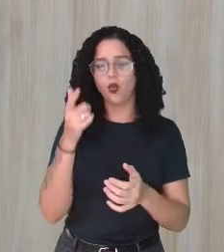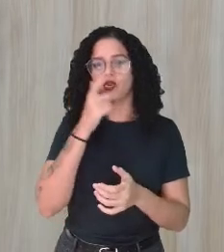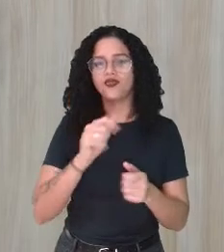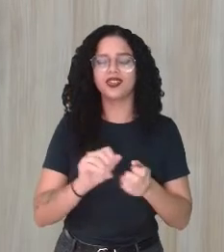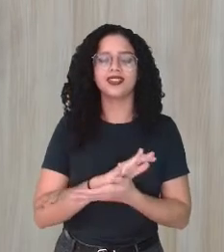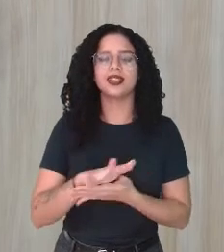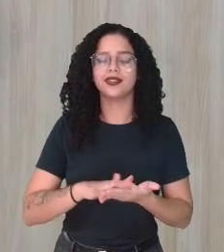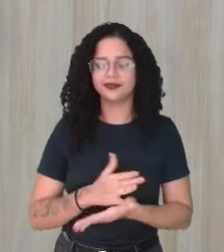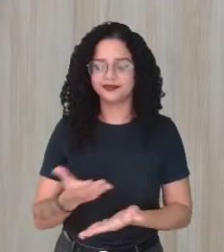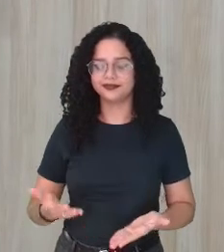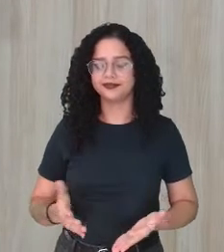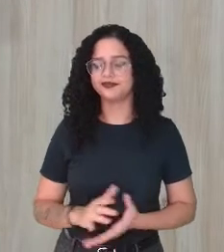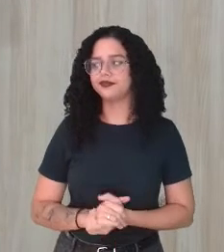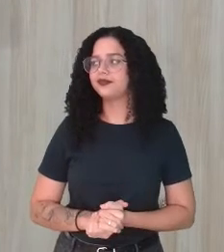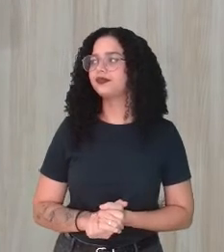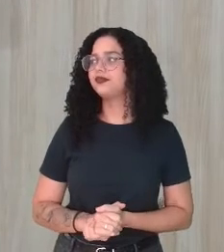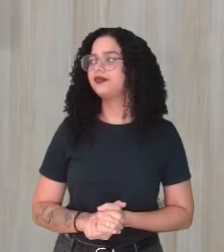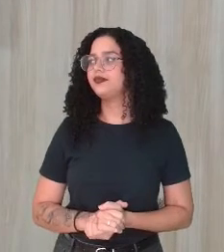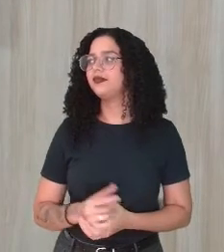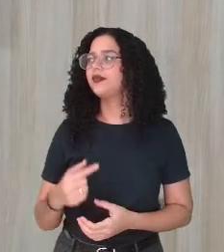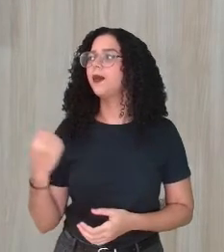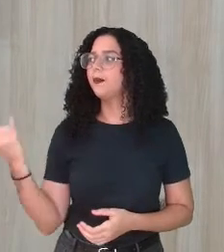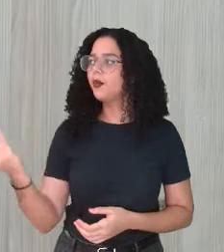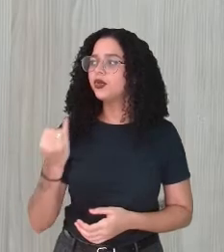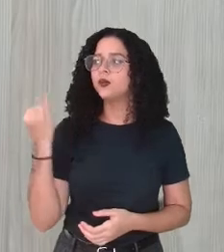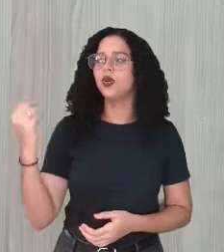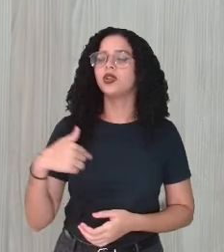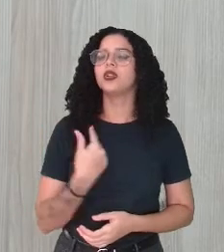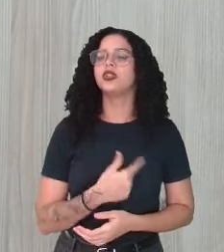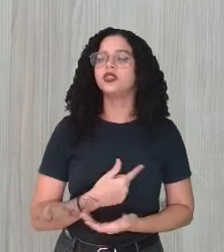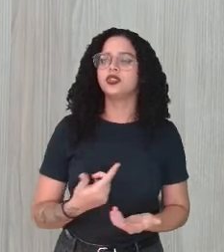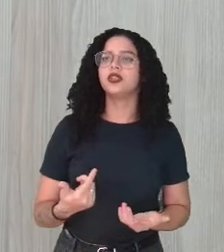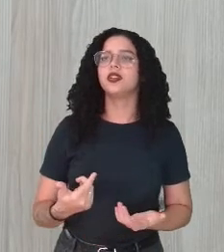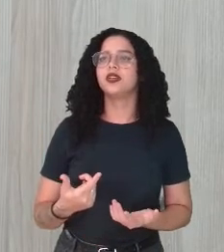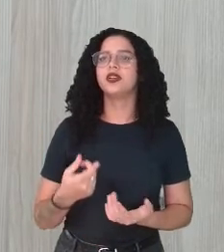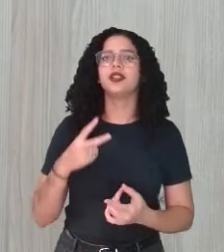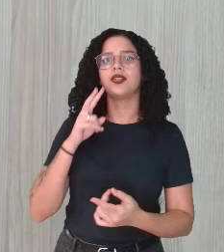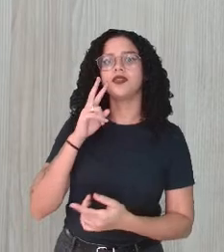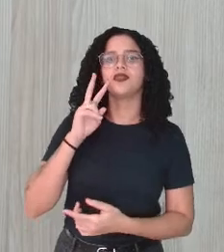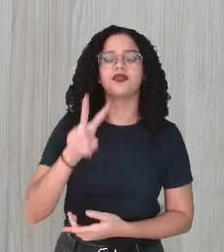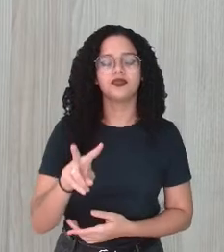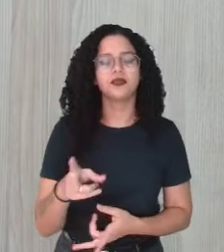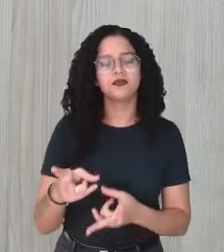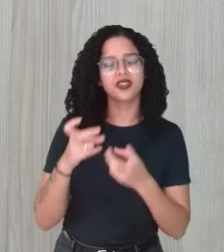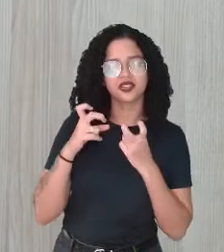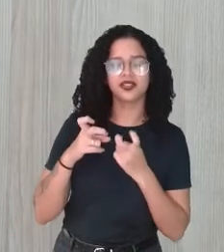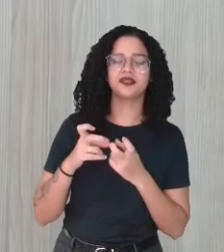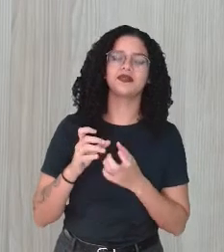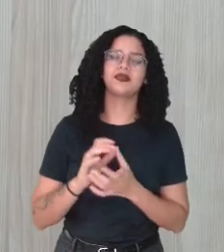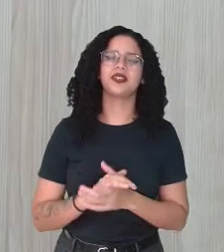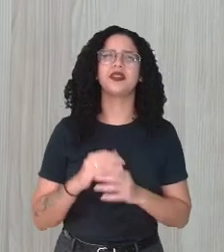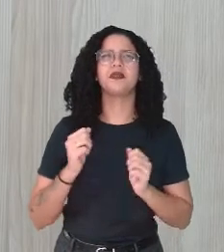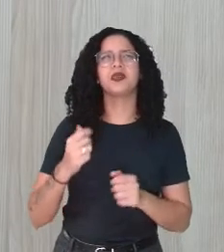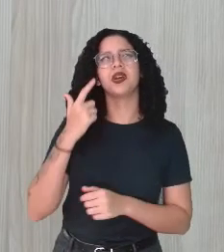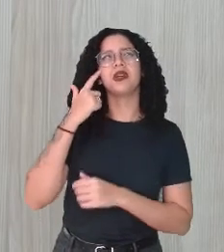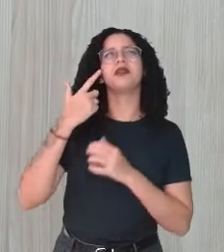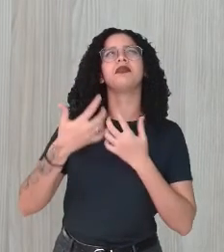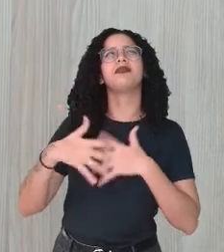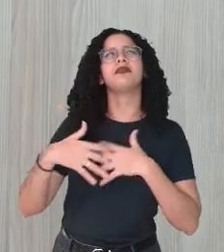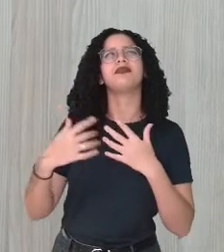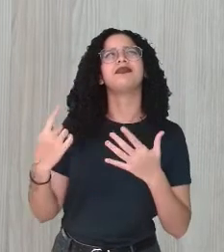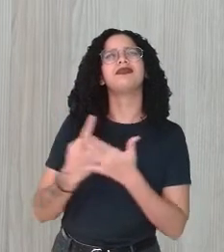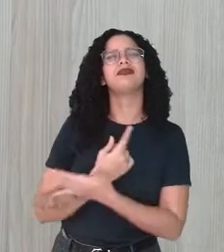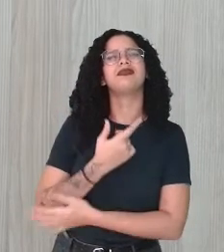verdade? Exatamente. Pois é. Isso é muito importante a gente observar, né? E aí você pode se perguntar, mas e